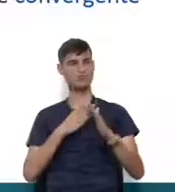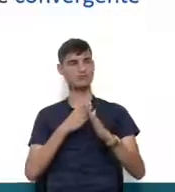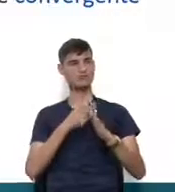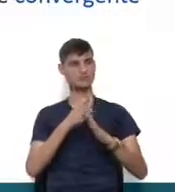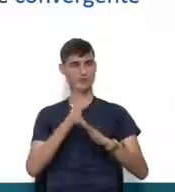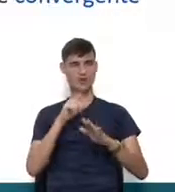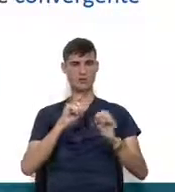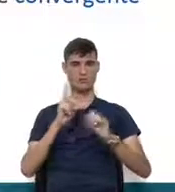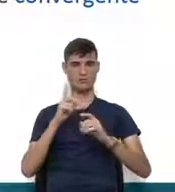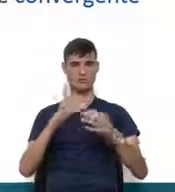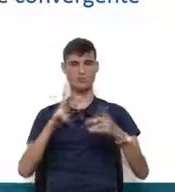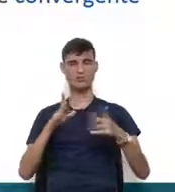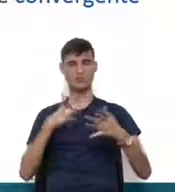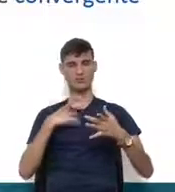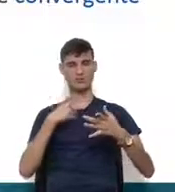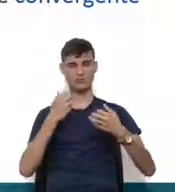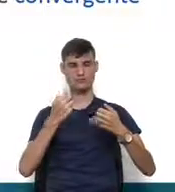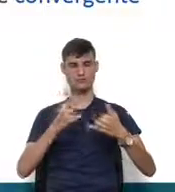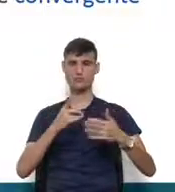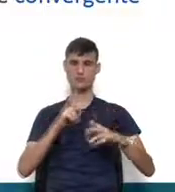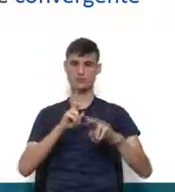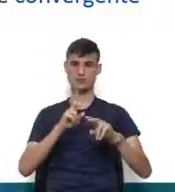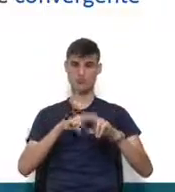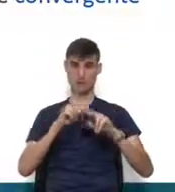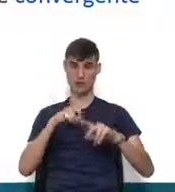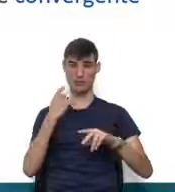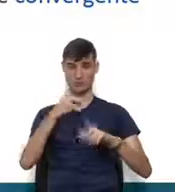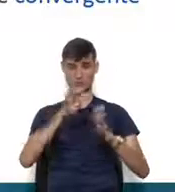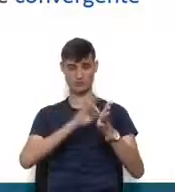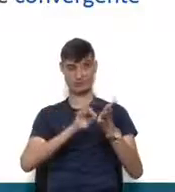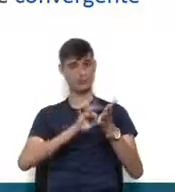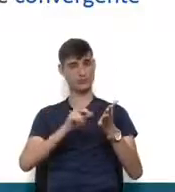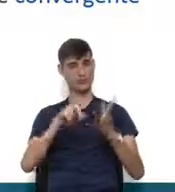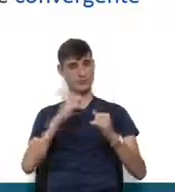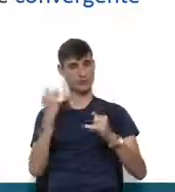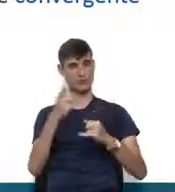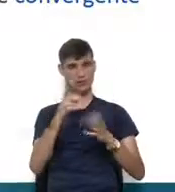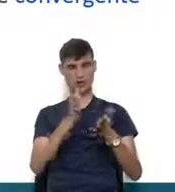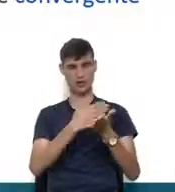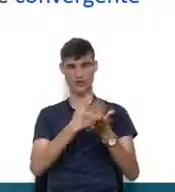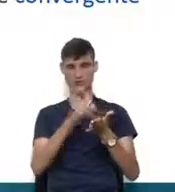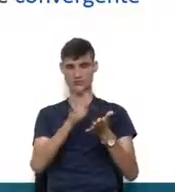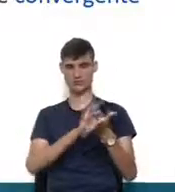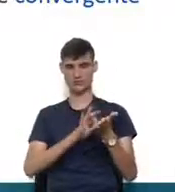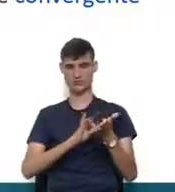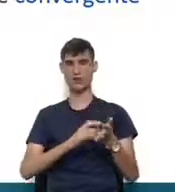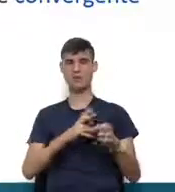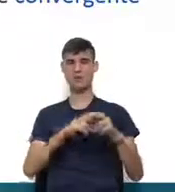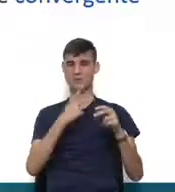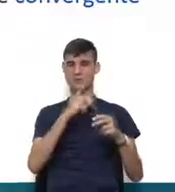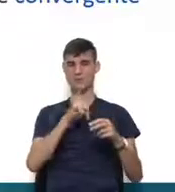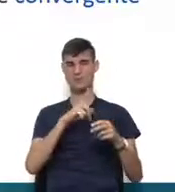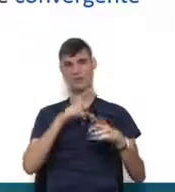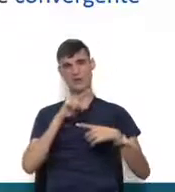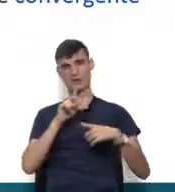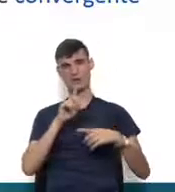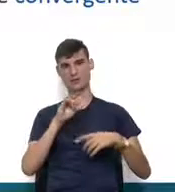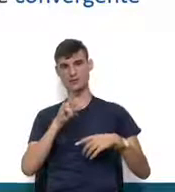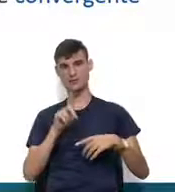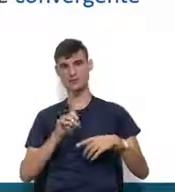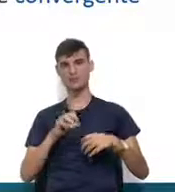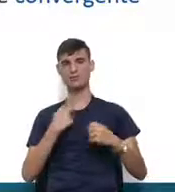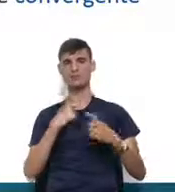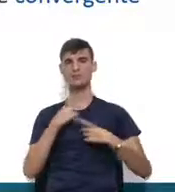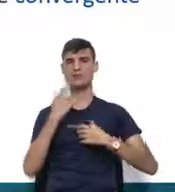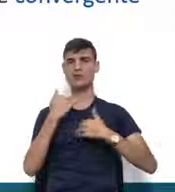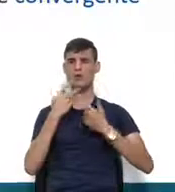tinha passado, então isso é importante, você tem que anotar. Só quando temos PG, tá? Então, ela tem uma razão. E aqui, então, eu